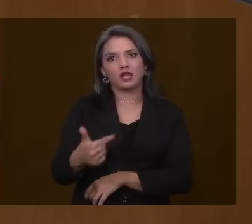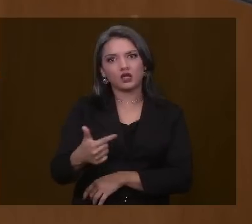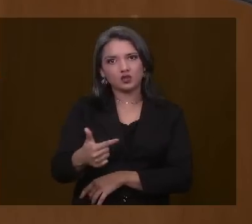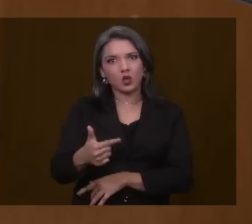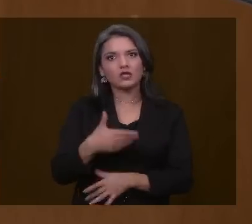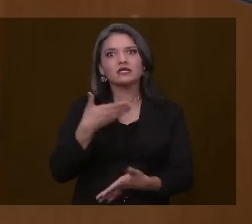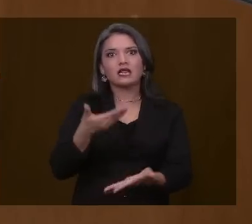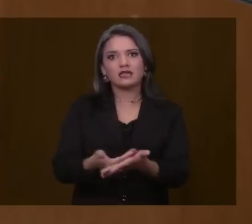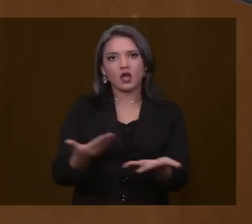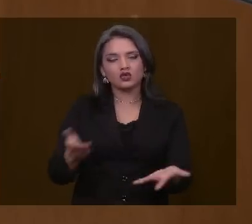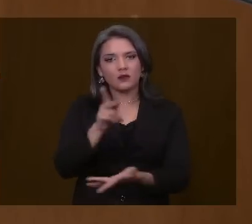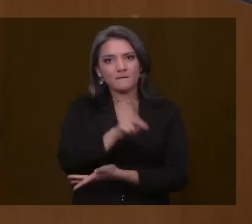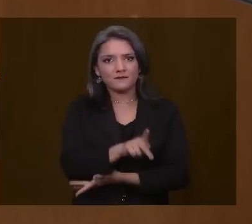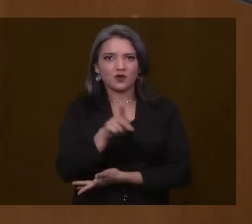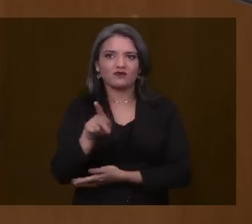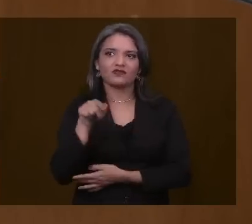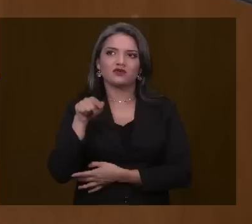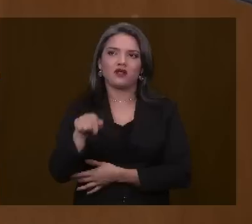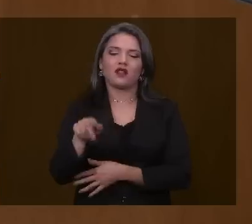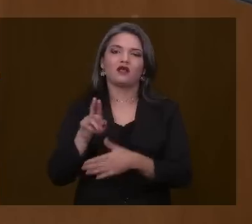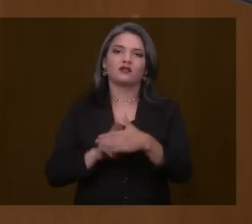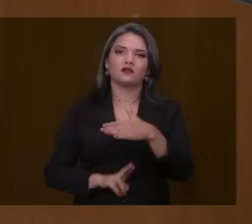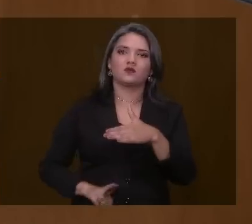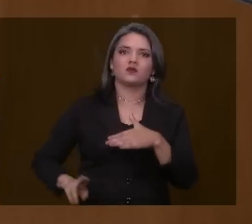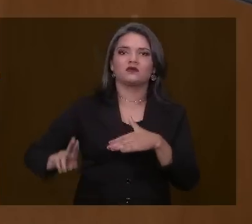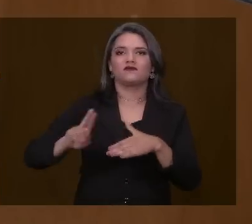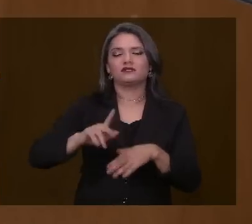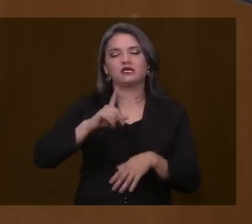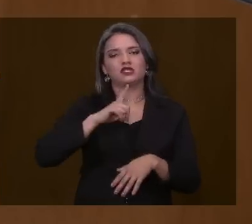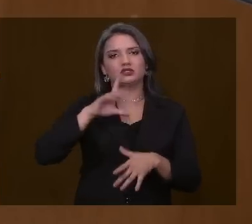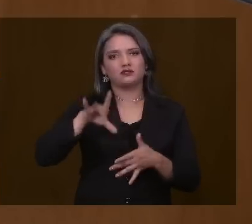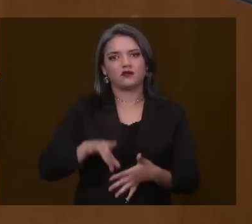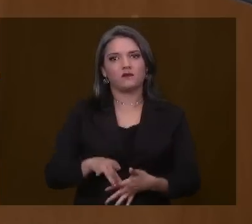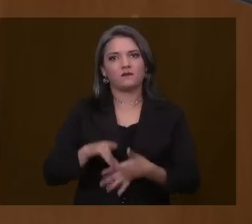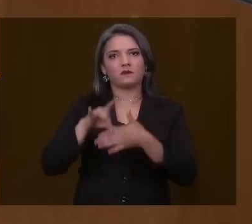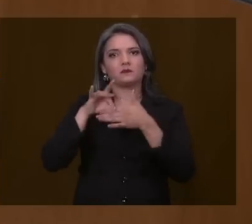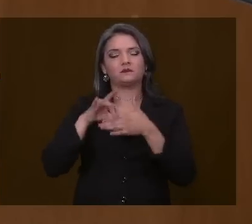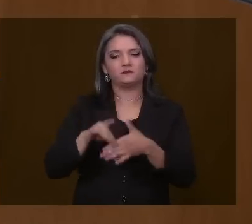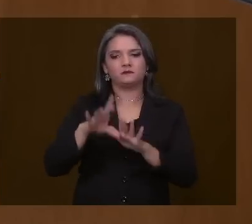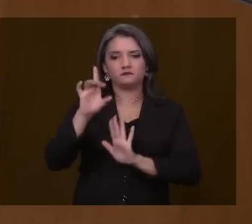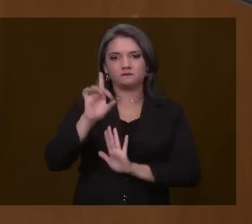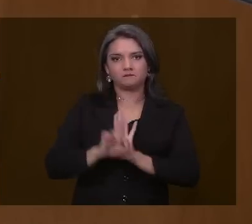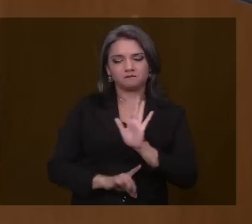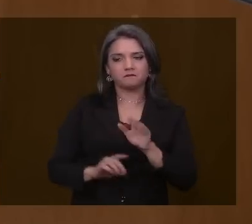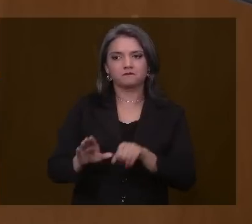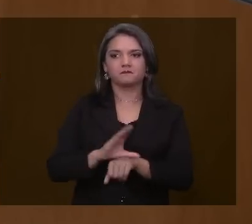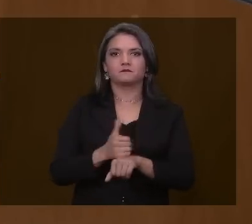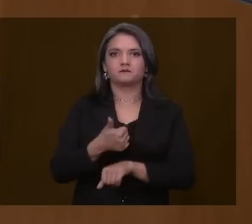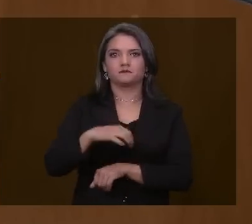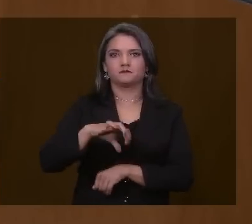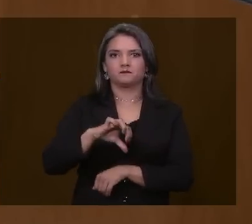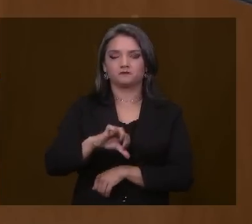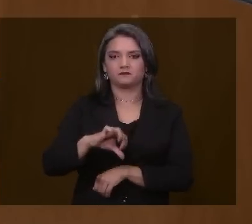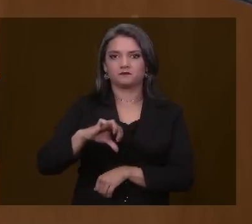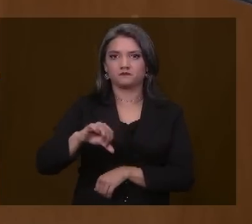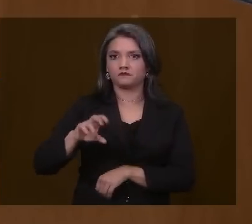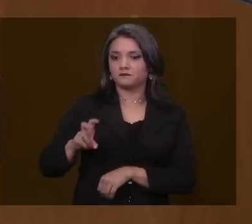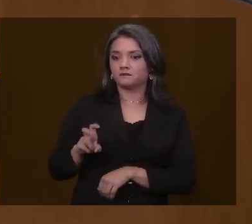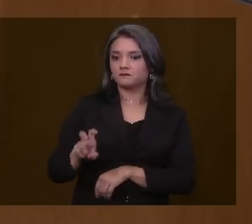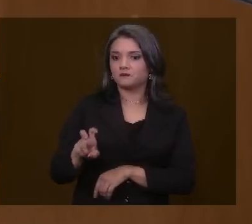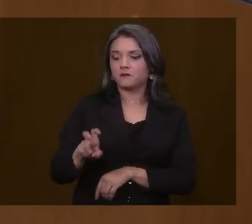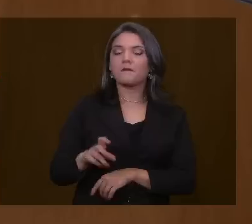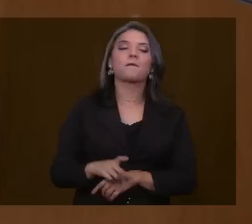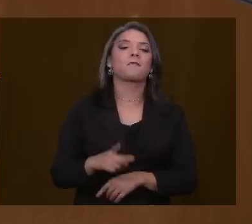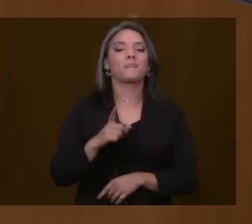instituição, onde se tornou professor titular de Direito Constitucional em 1995. Reitera com